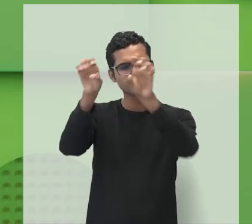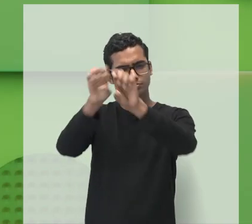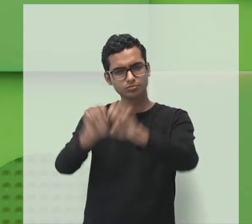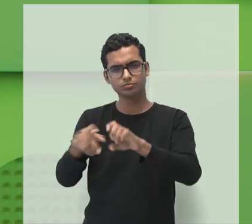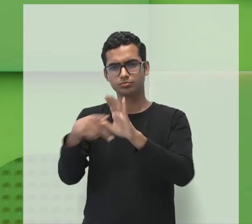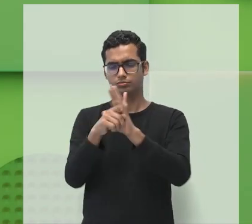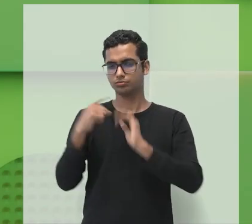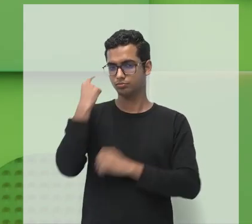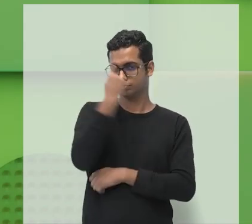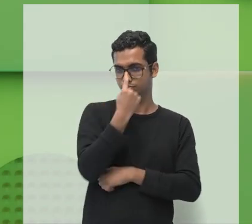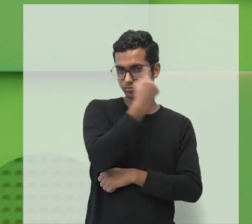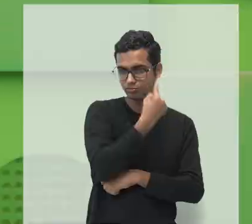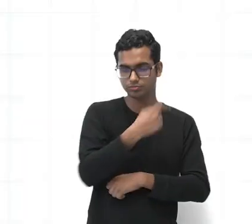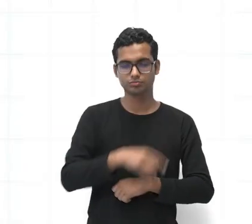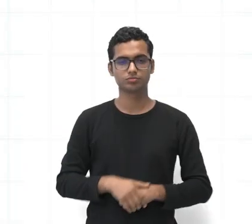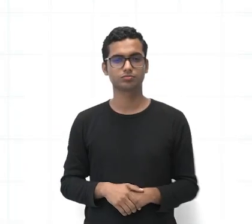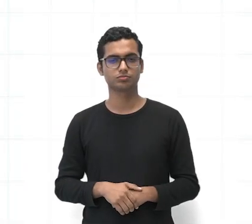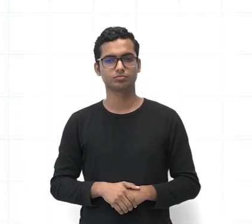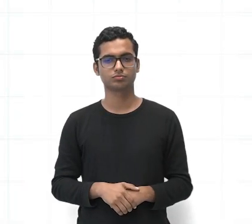dos olhos.